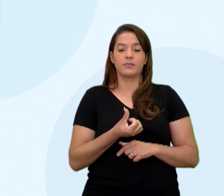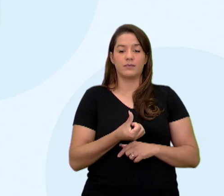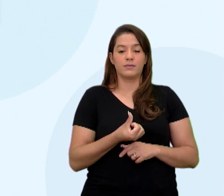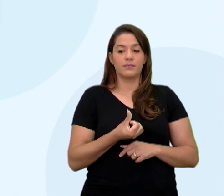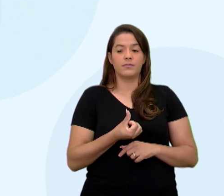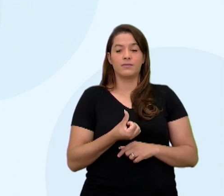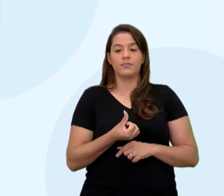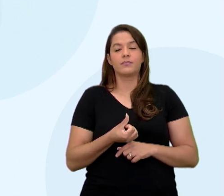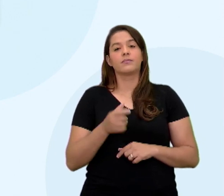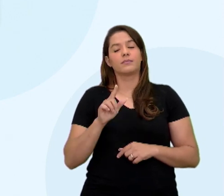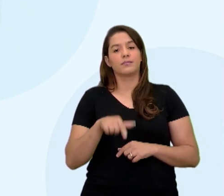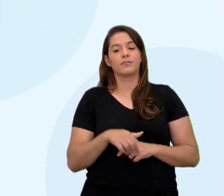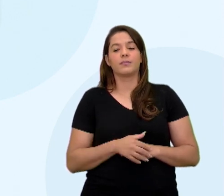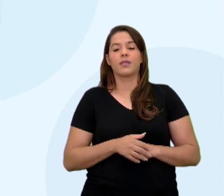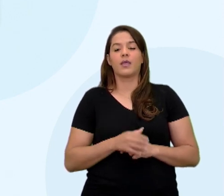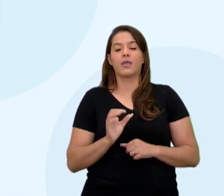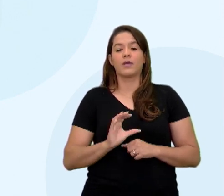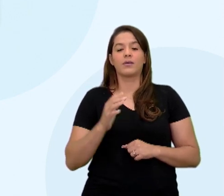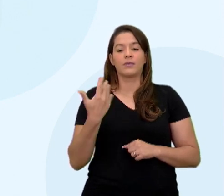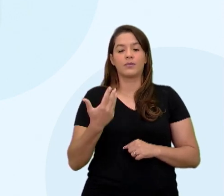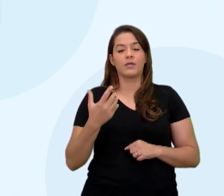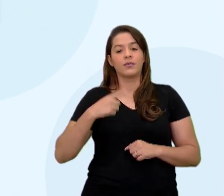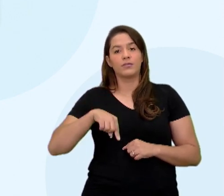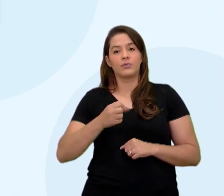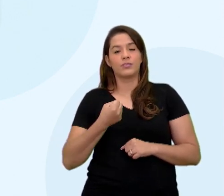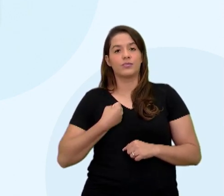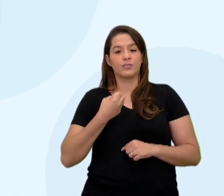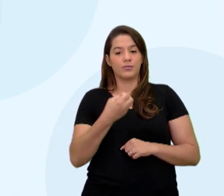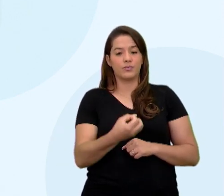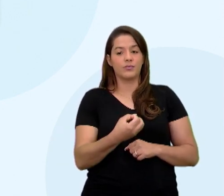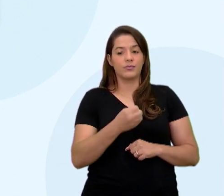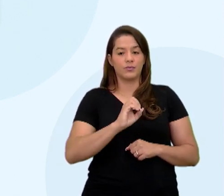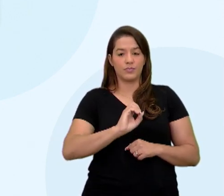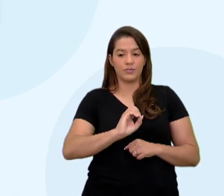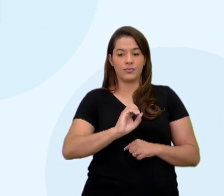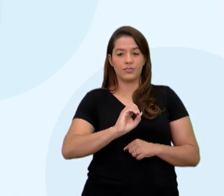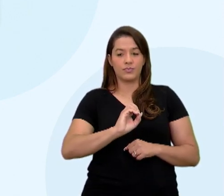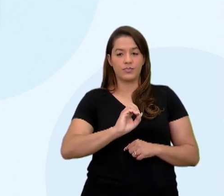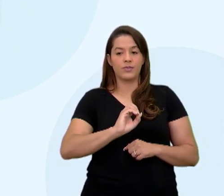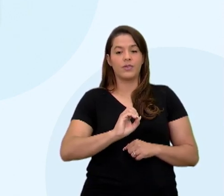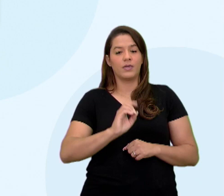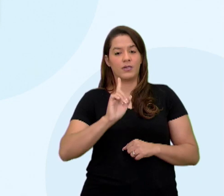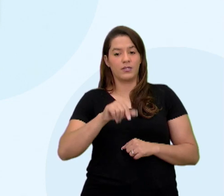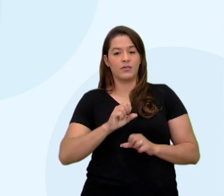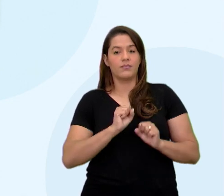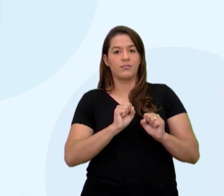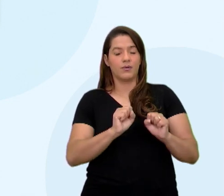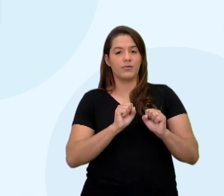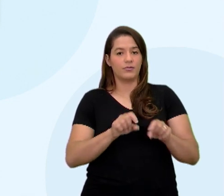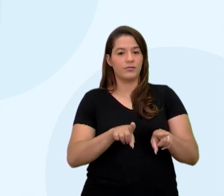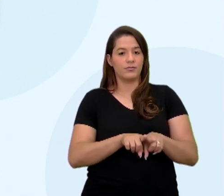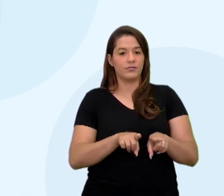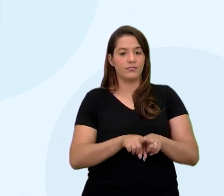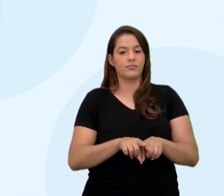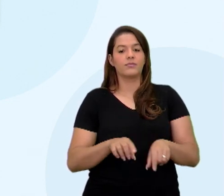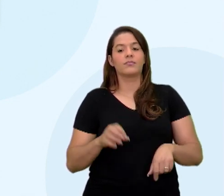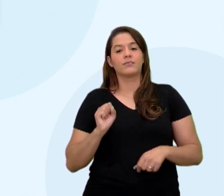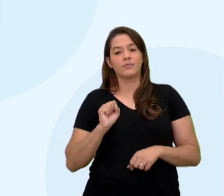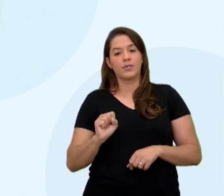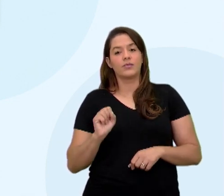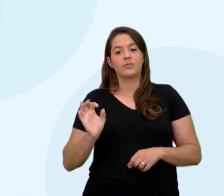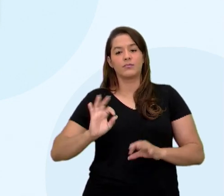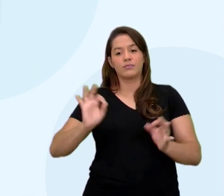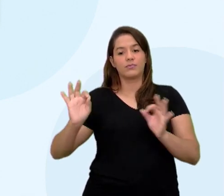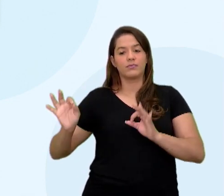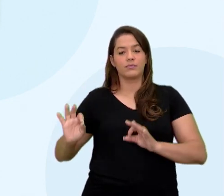6. E aí, o que acontece? Ah, mas o 0 pode ser numerador? Isso aí que eu ia comentar, sim, E aí? pode. Se eu não tenho nada,